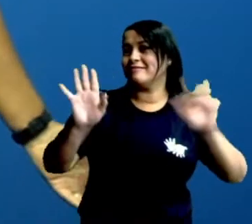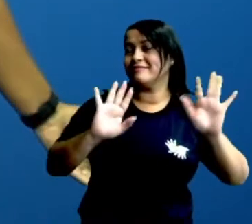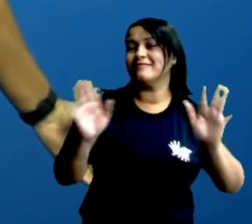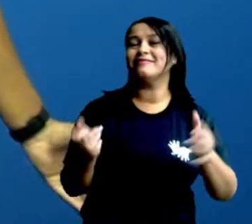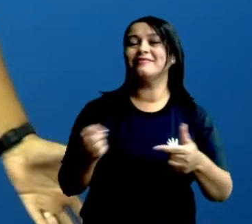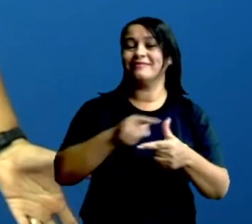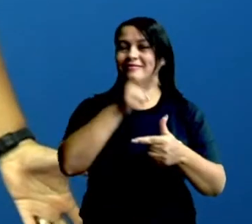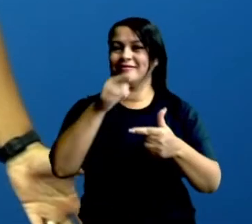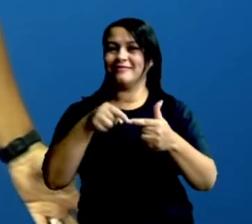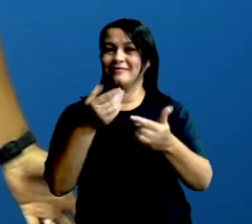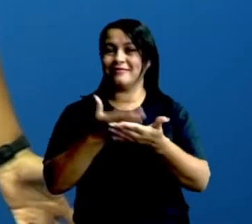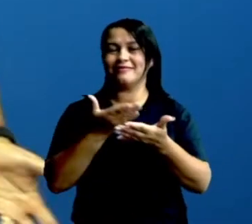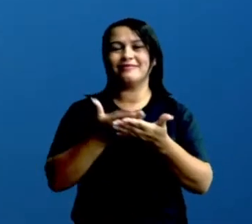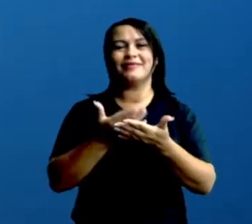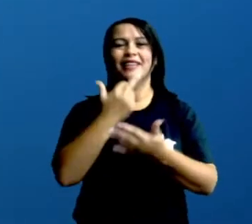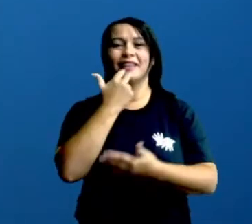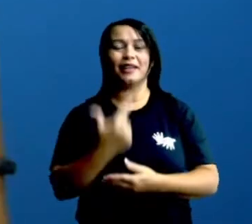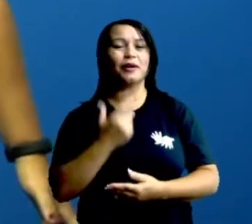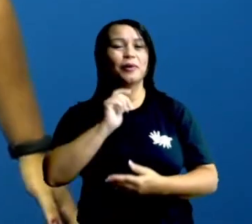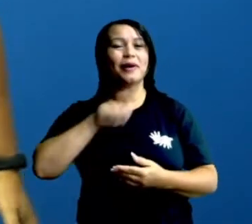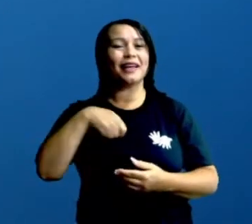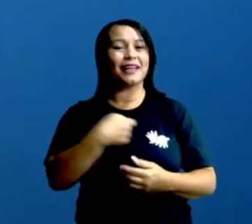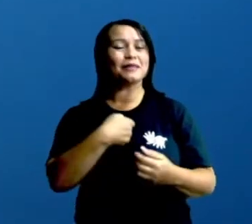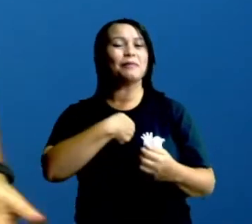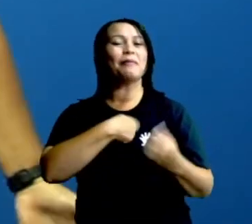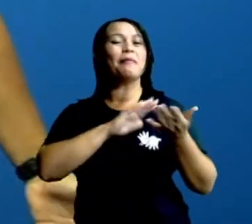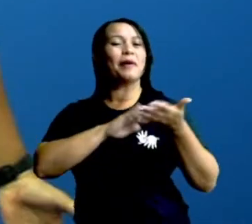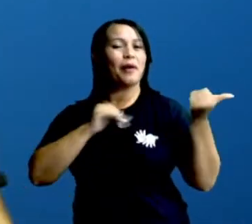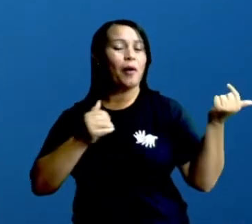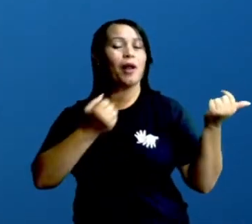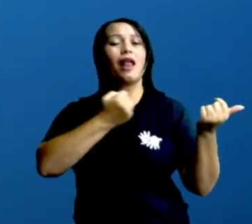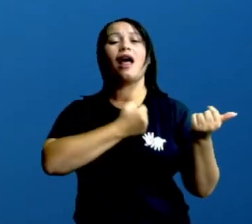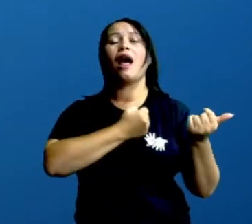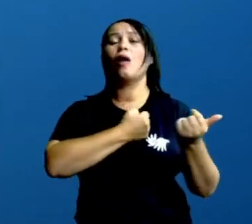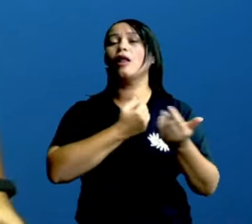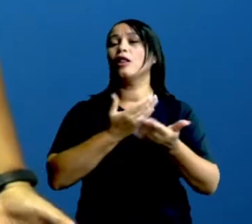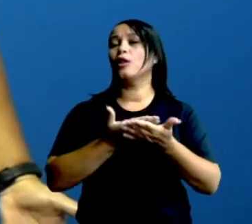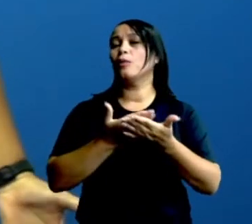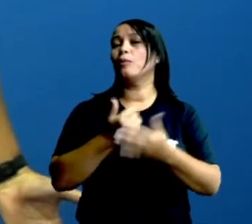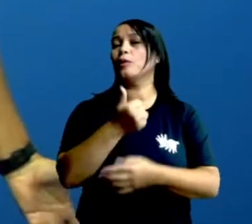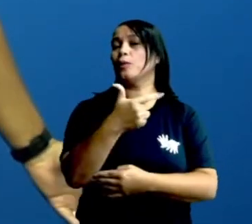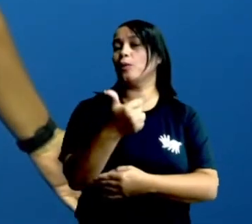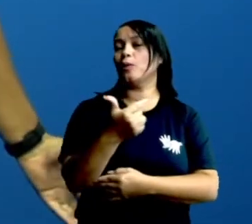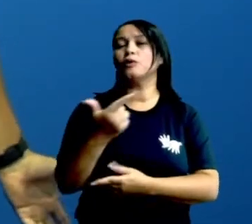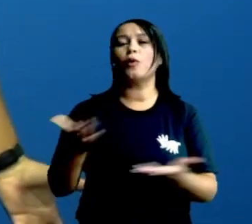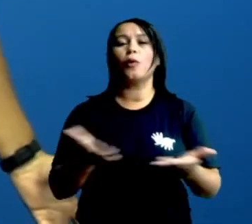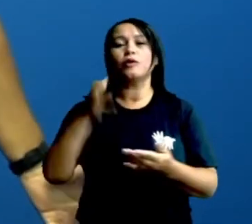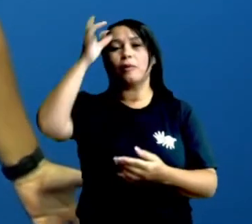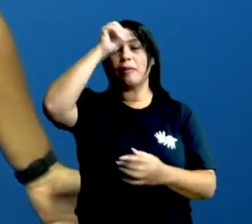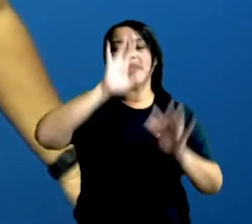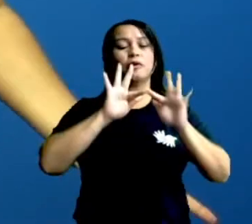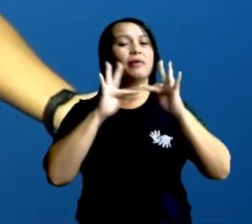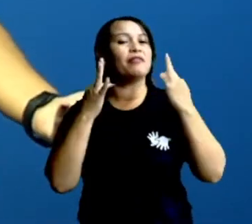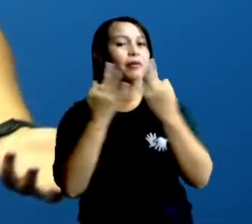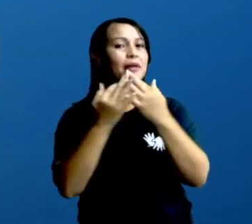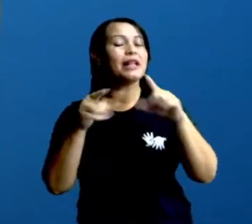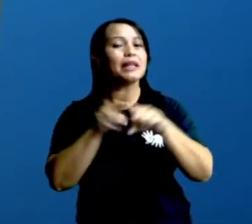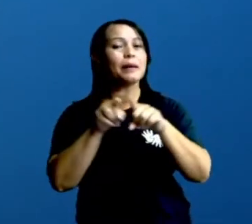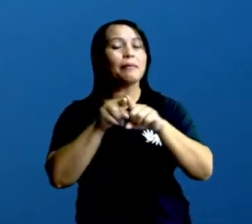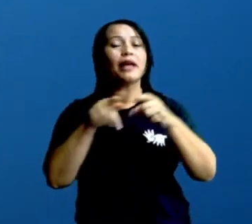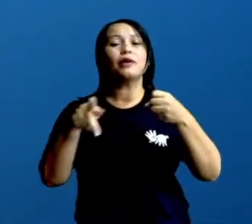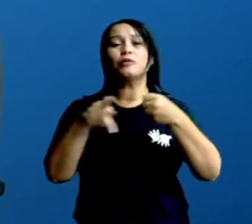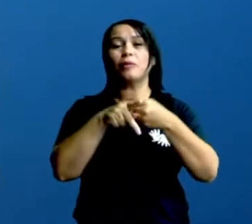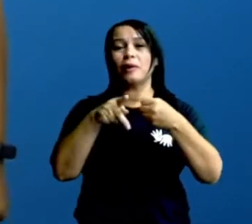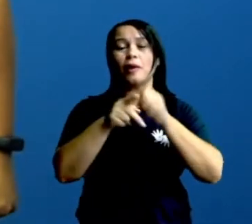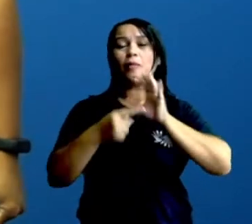gente, estamos aqui para mais uma aula de língua espanhola, nossa aula de número 12, e hoje nós vamos aprender sobre la familia e los